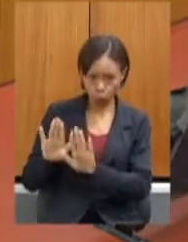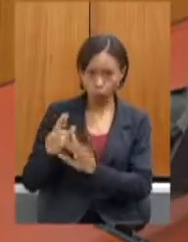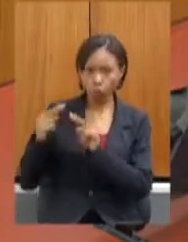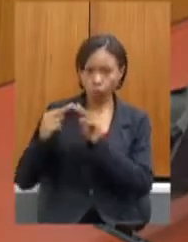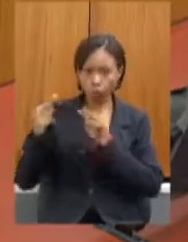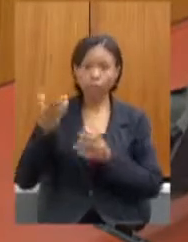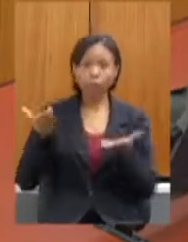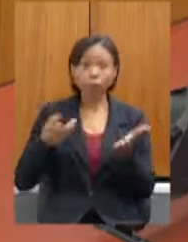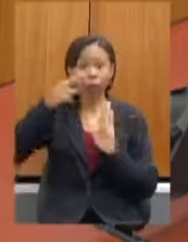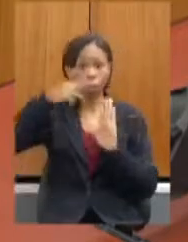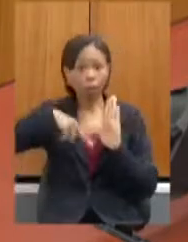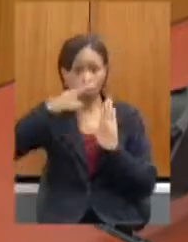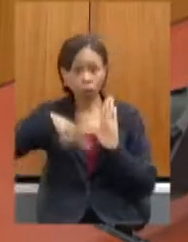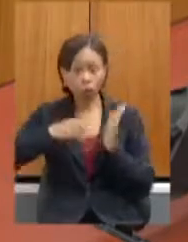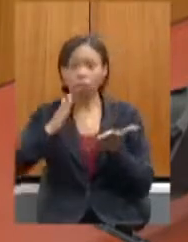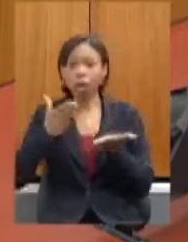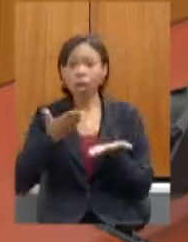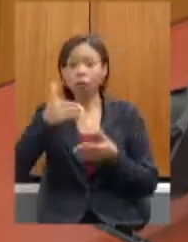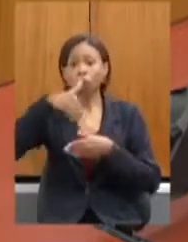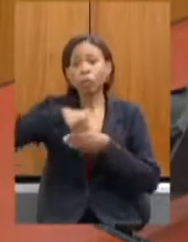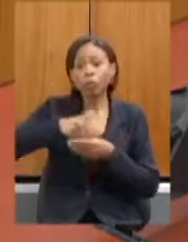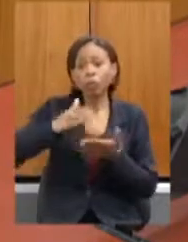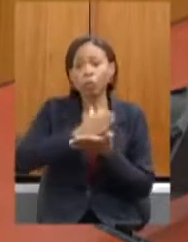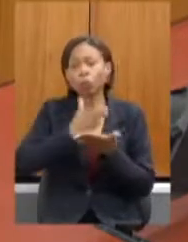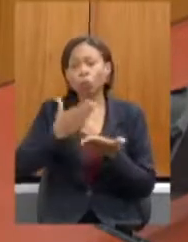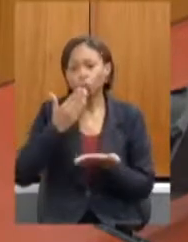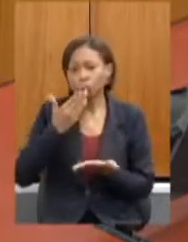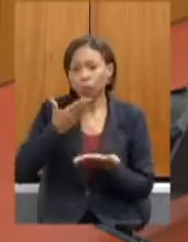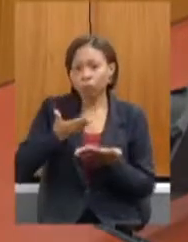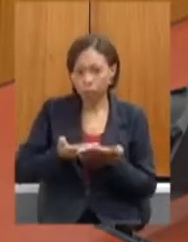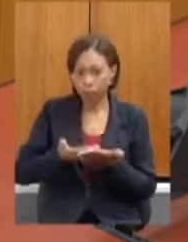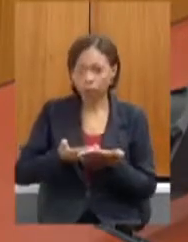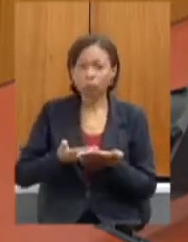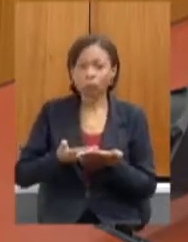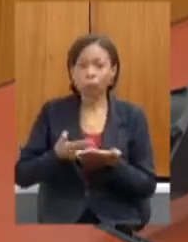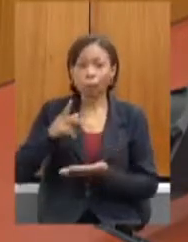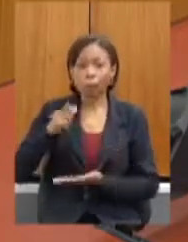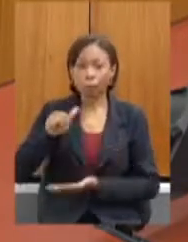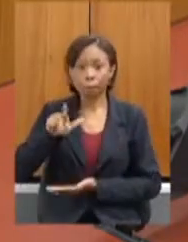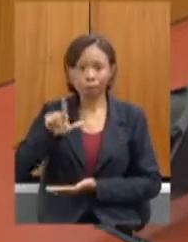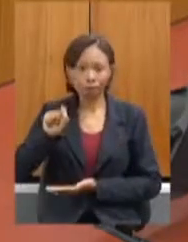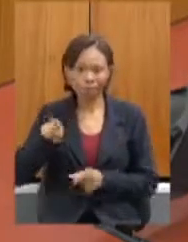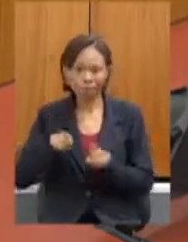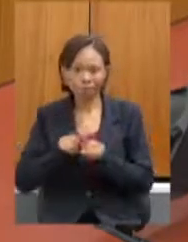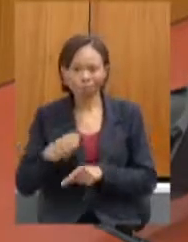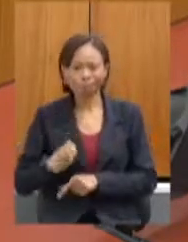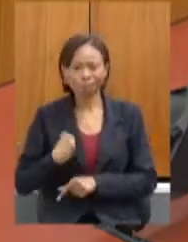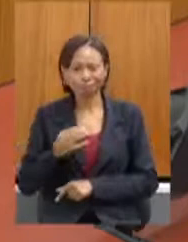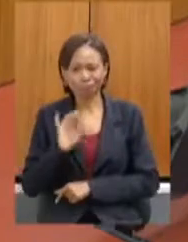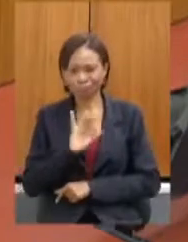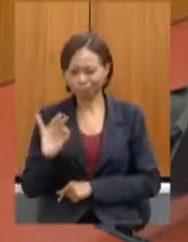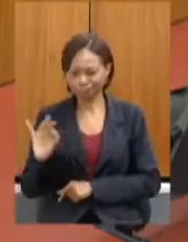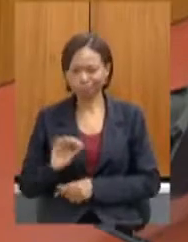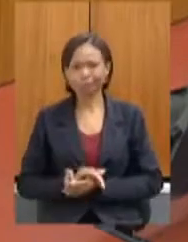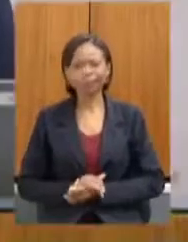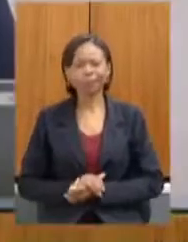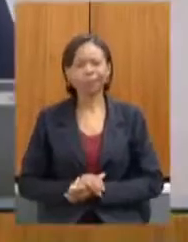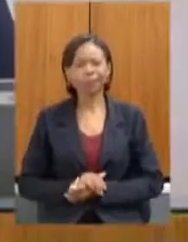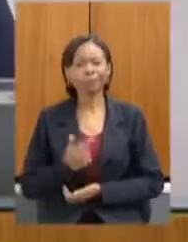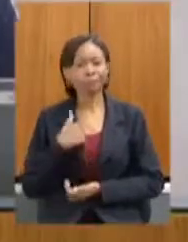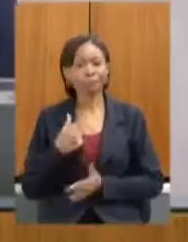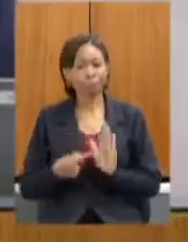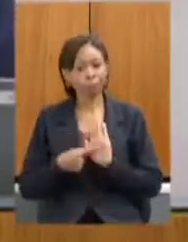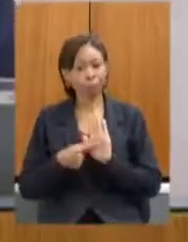leitura e votação de alguns requerimentos Dr Paulo também está presente está ótimo é eu